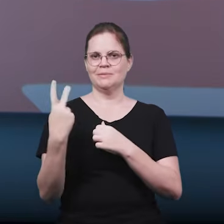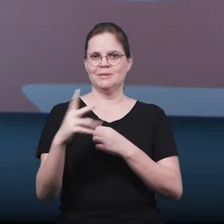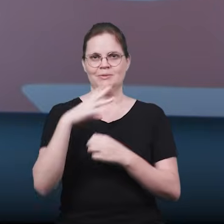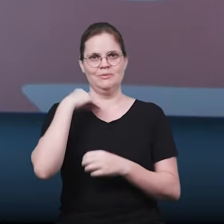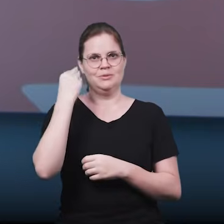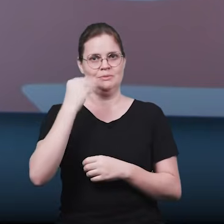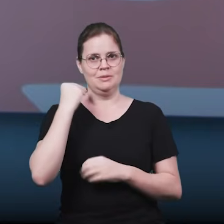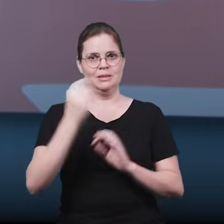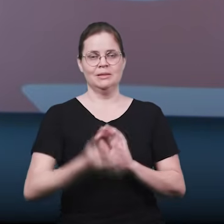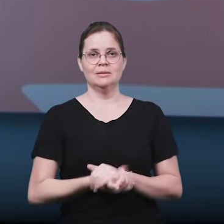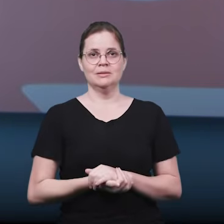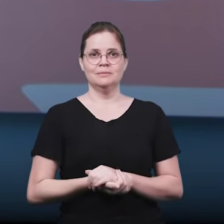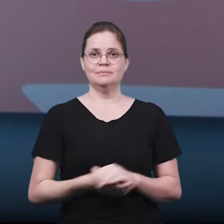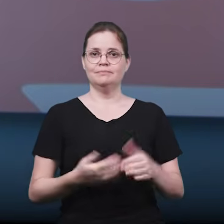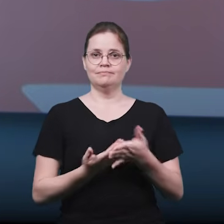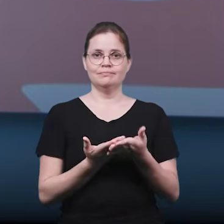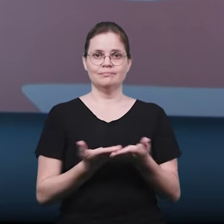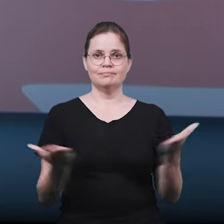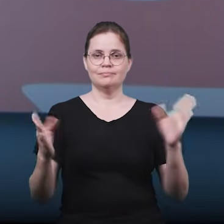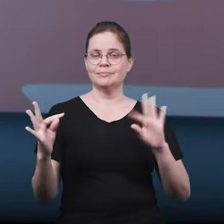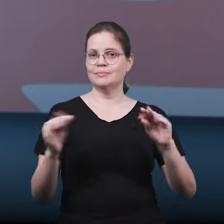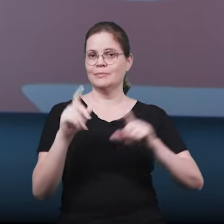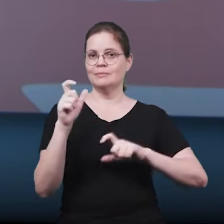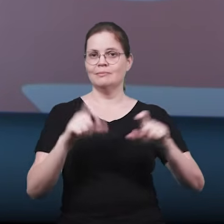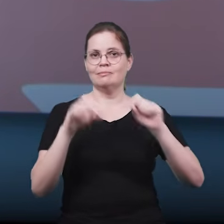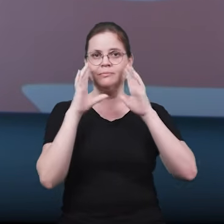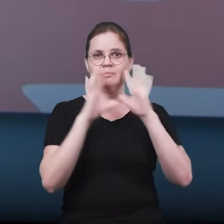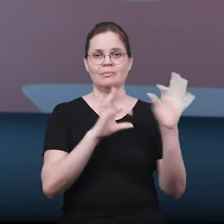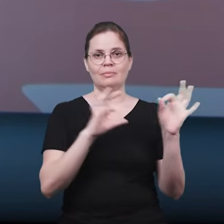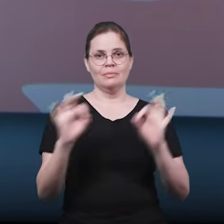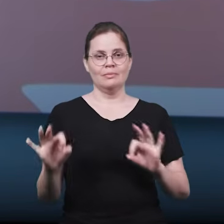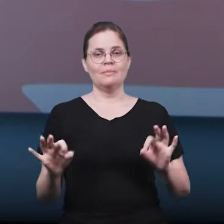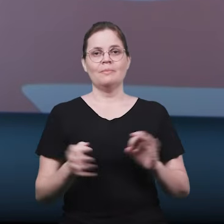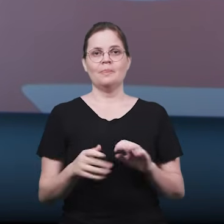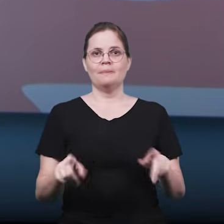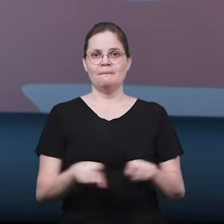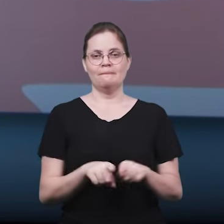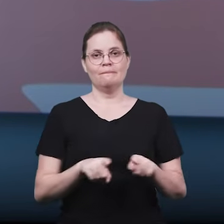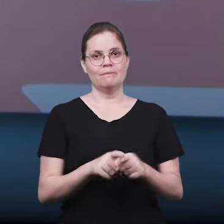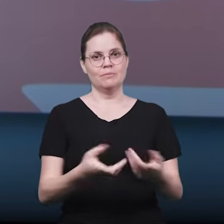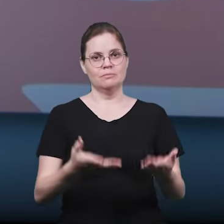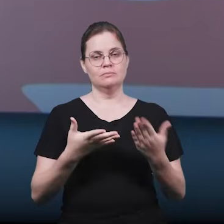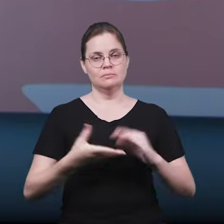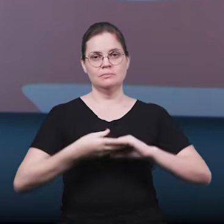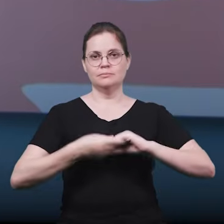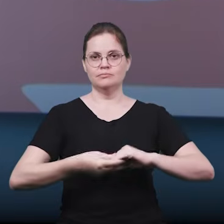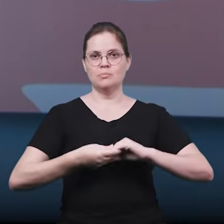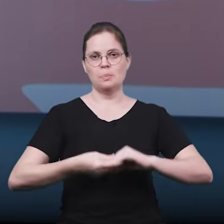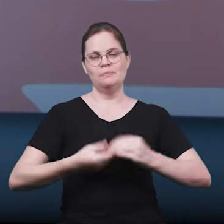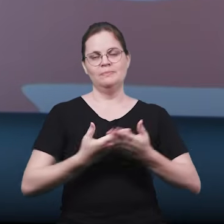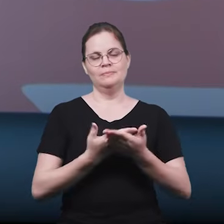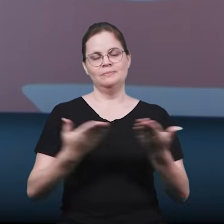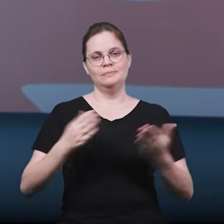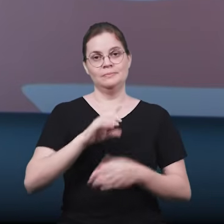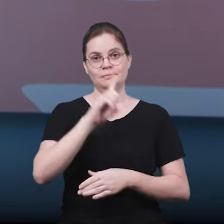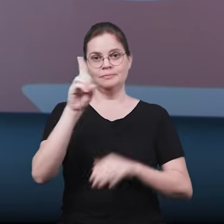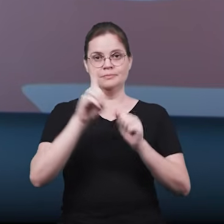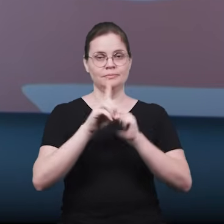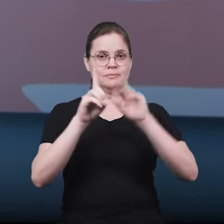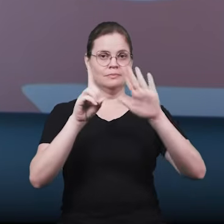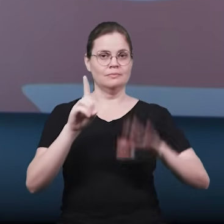e experiência. E a todos que nos acompanham, nós queremos desejar, não é, que Deus